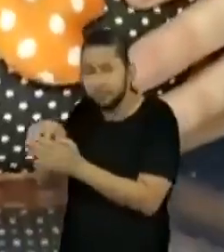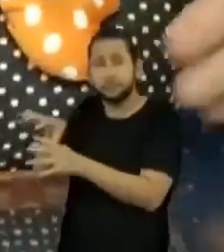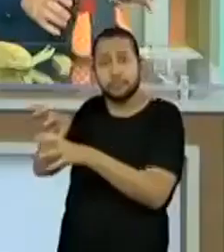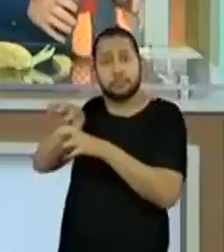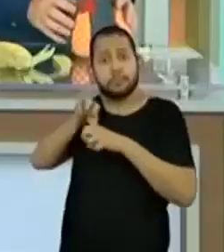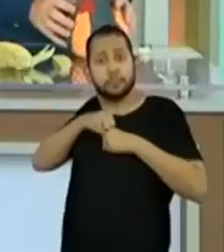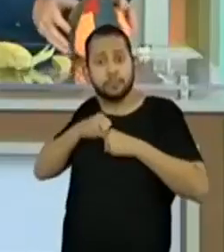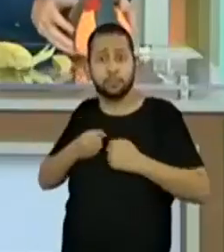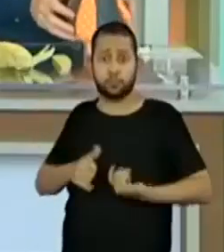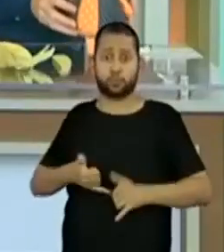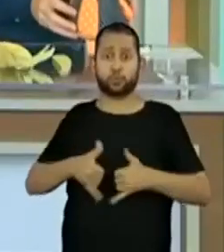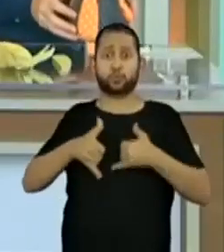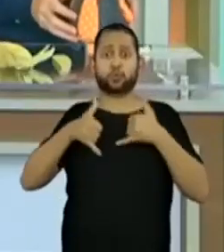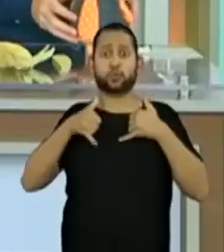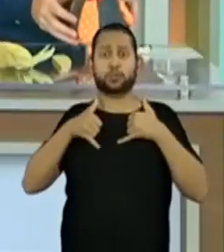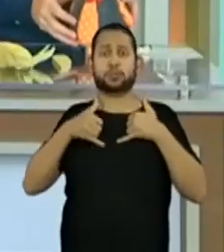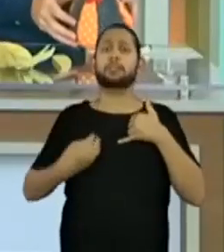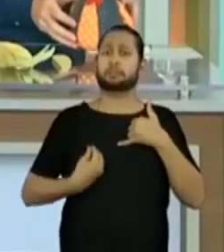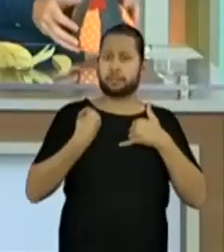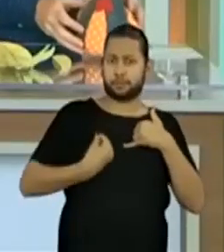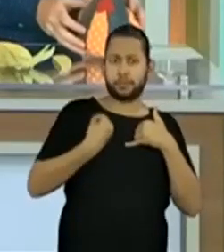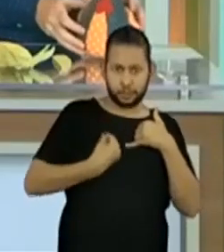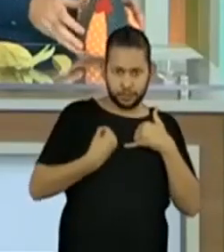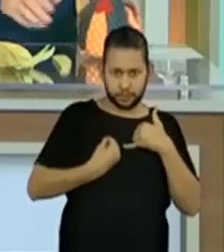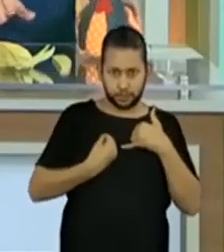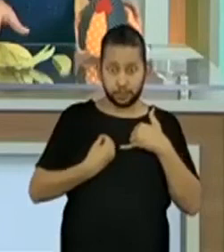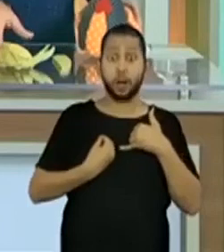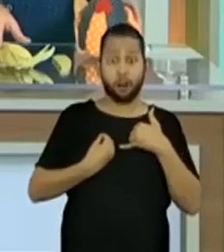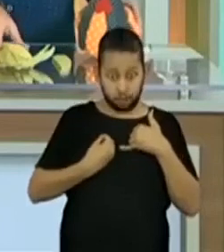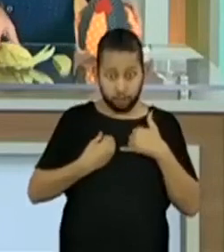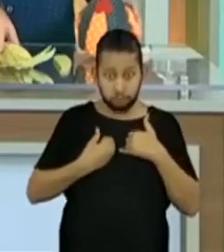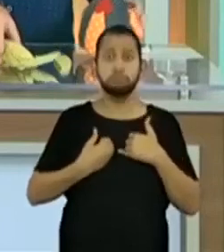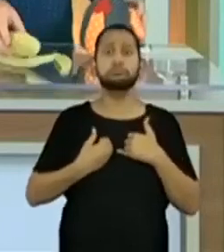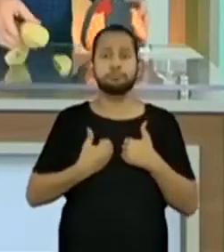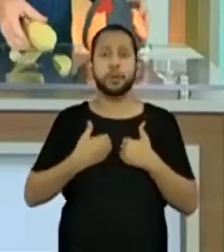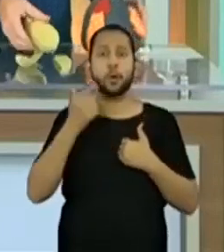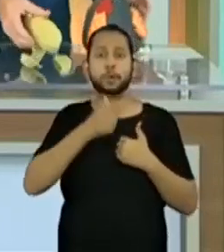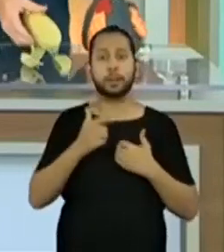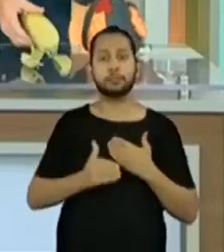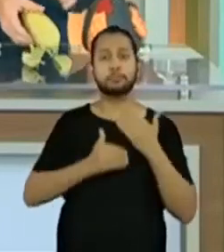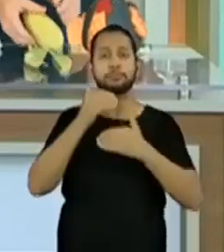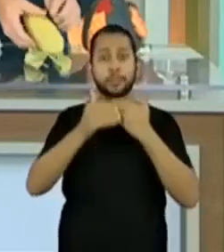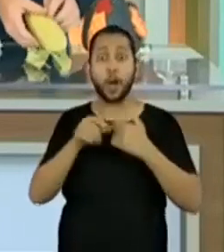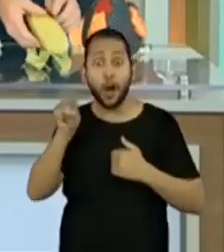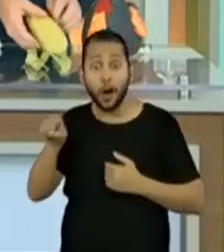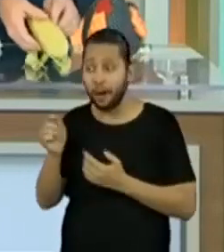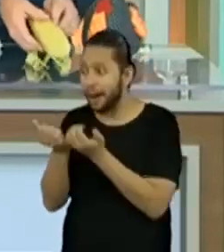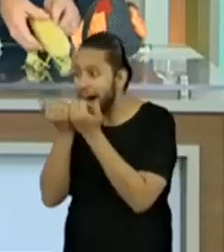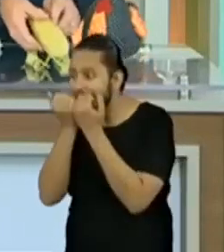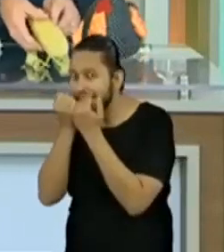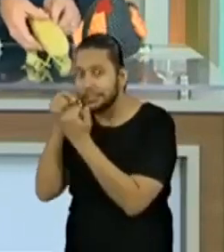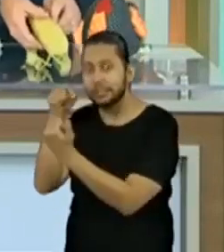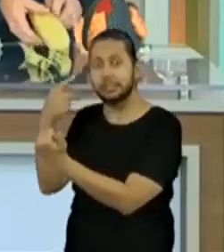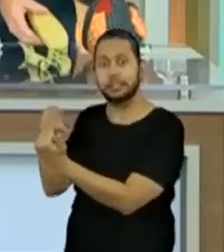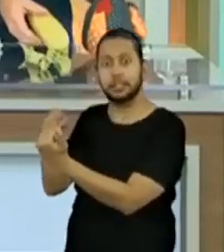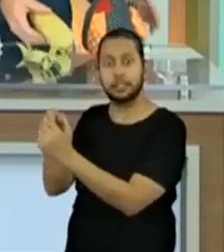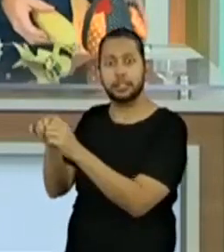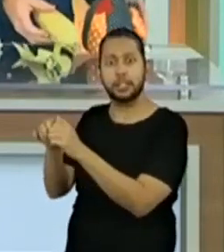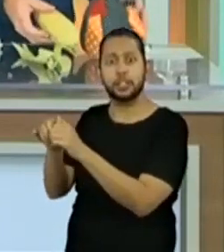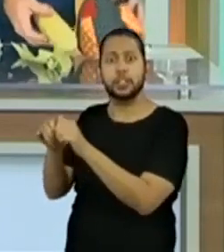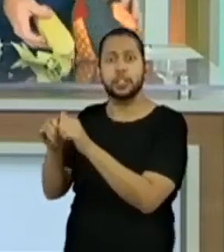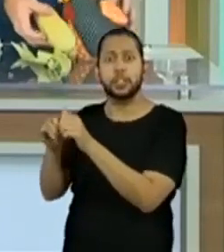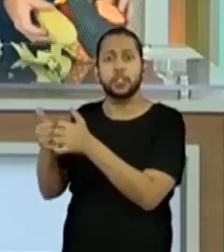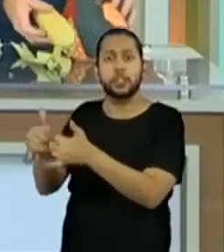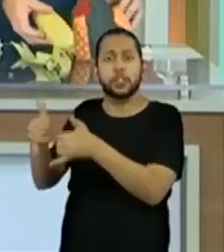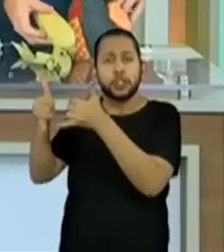para se manter viva. Então, a energia do milho passa para